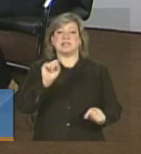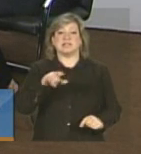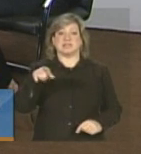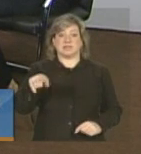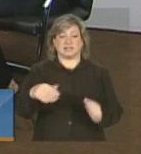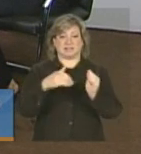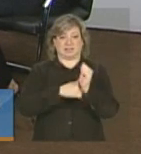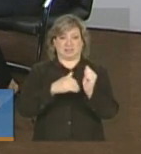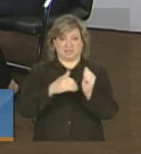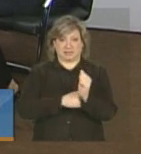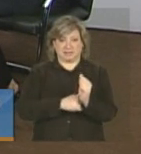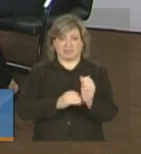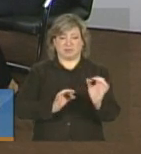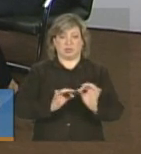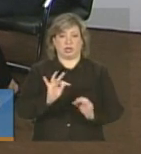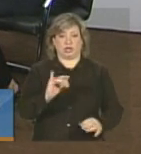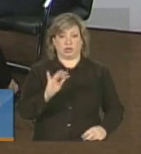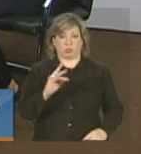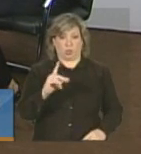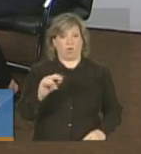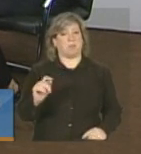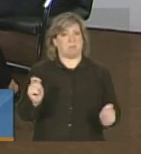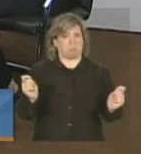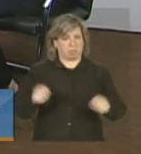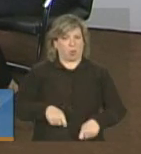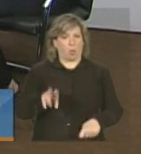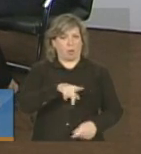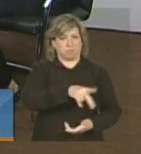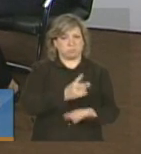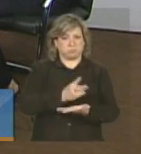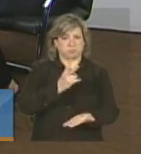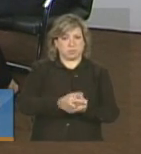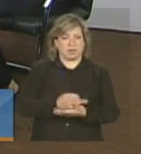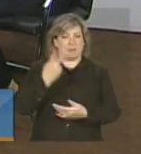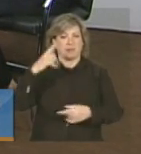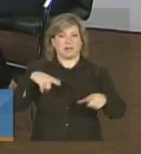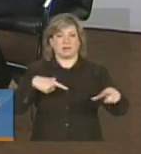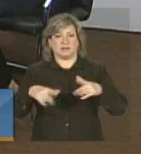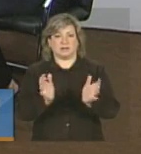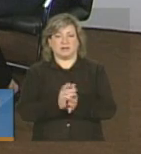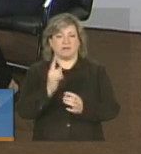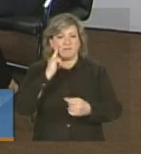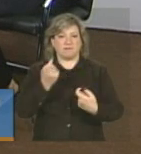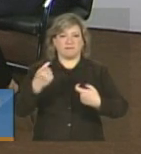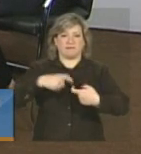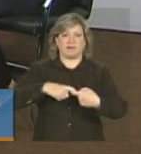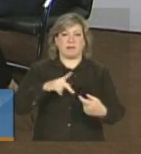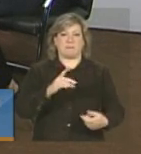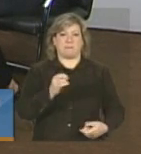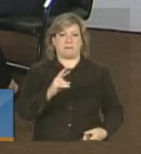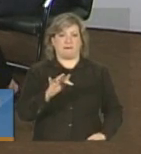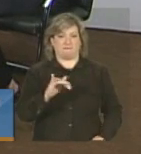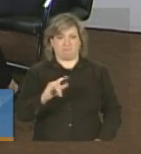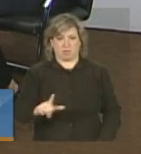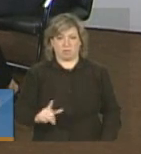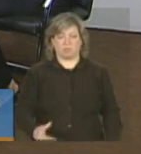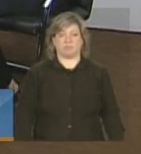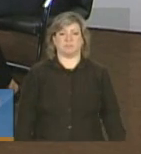do administrador titular serve para as ações de vinculação de perfil. Cristina ou Ana?